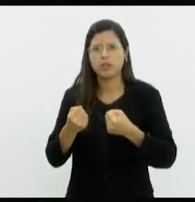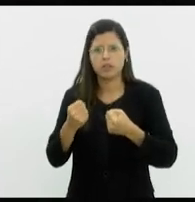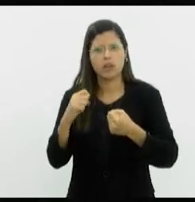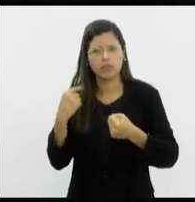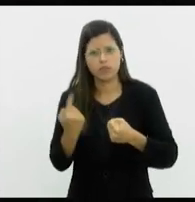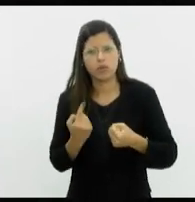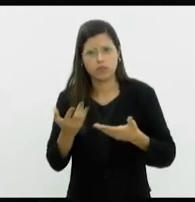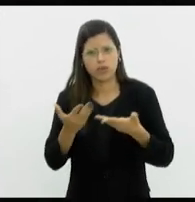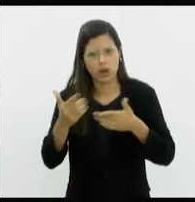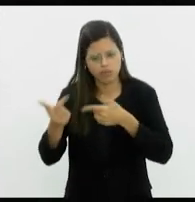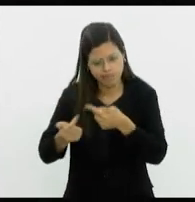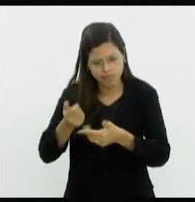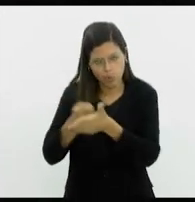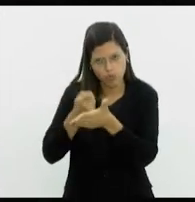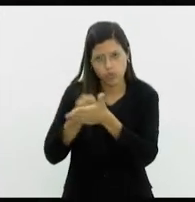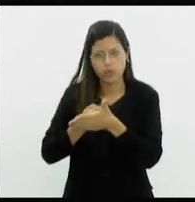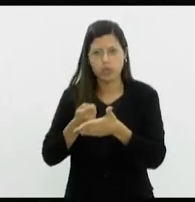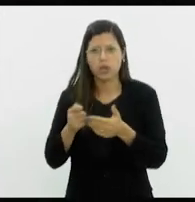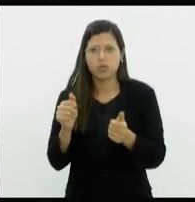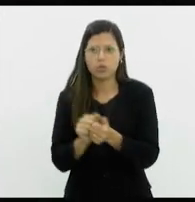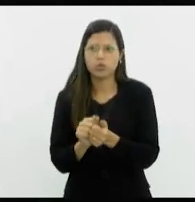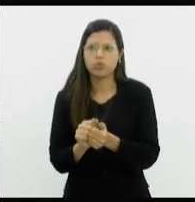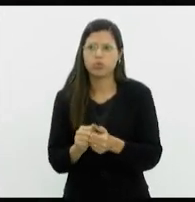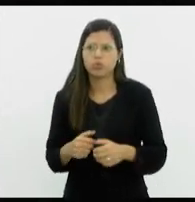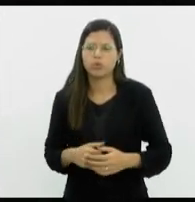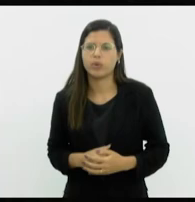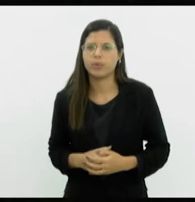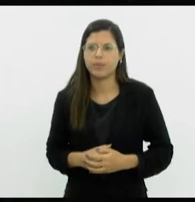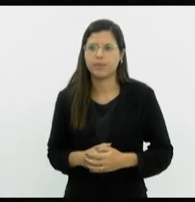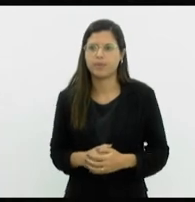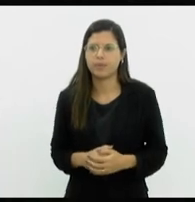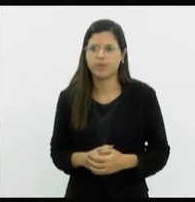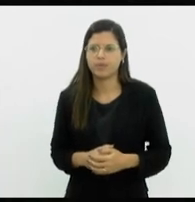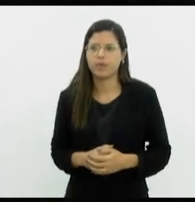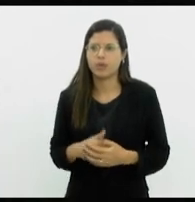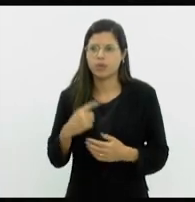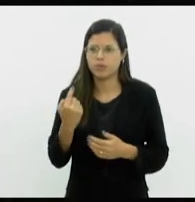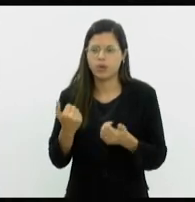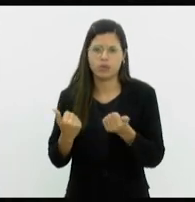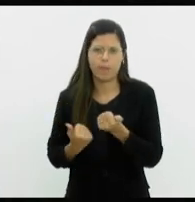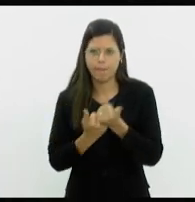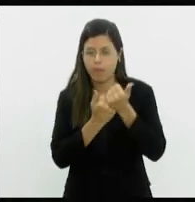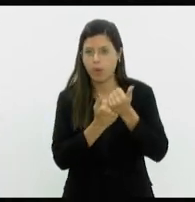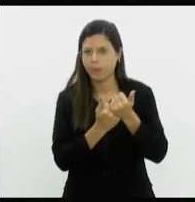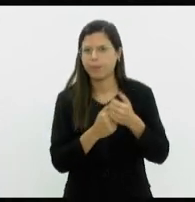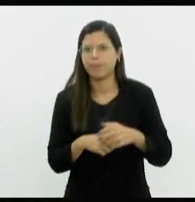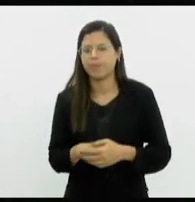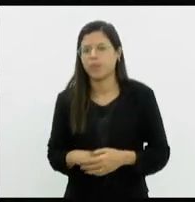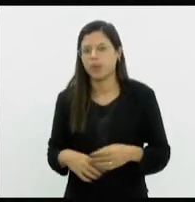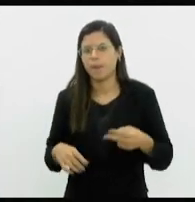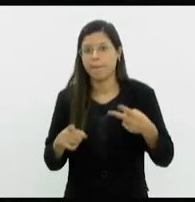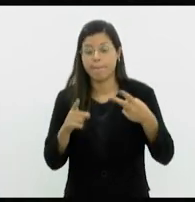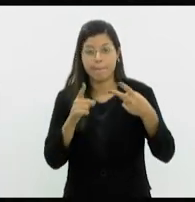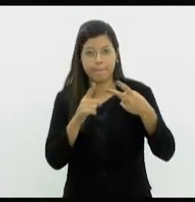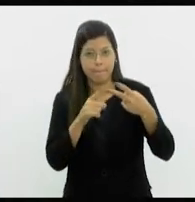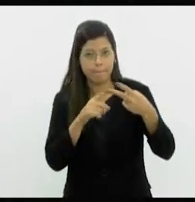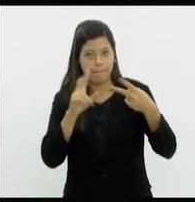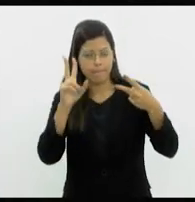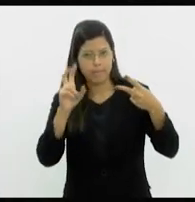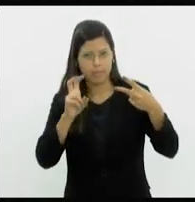serviço desta luta. Então, fica aqui a nossa questão, o nosso apoio. Segundo tema que me traz a essa